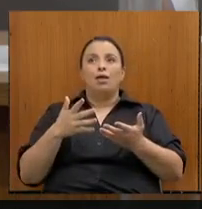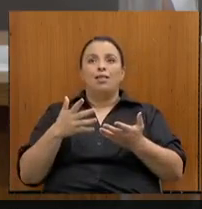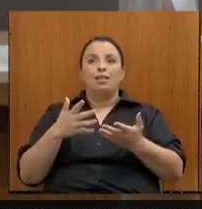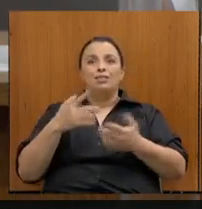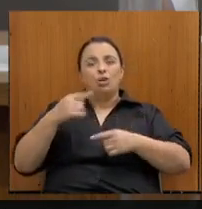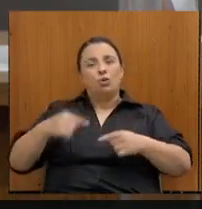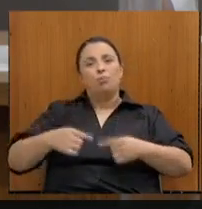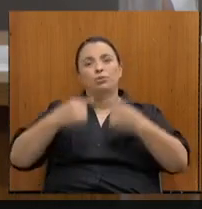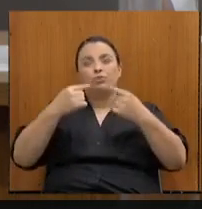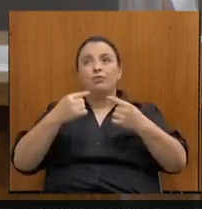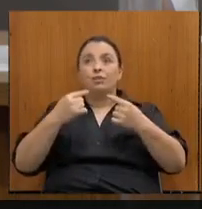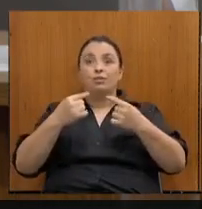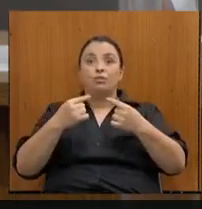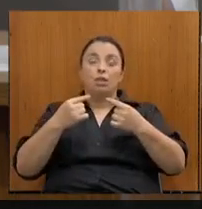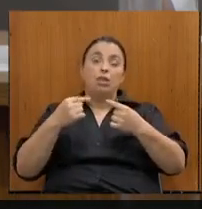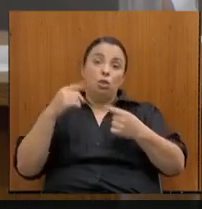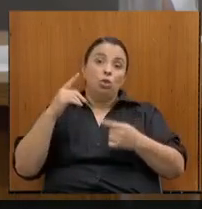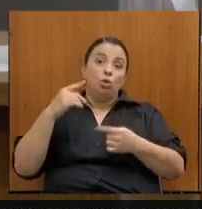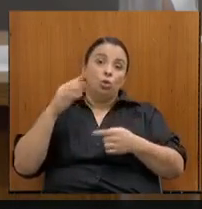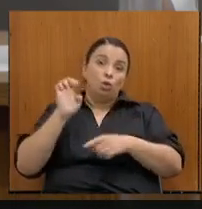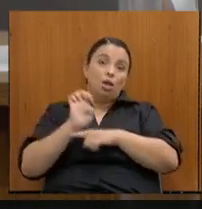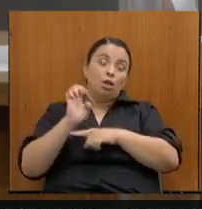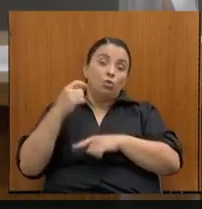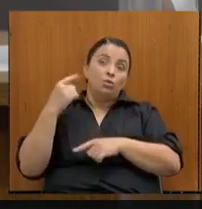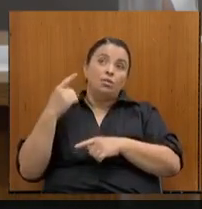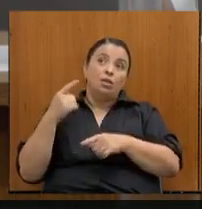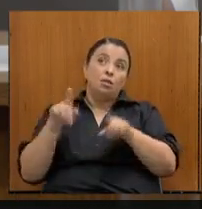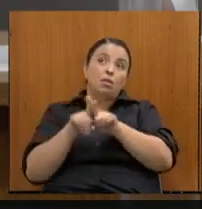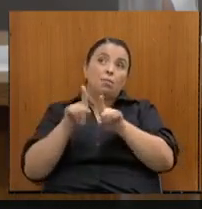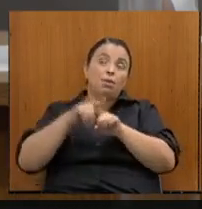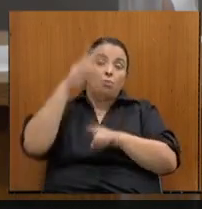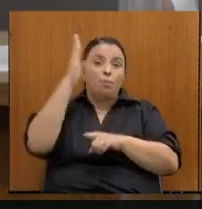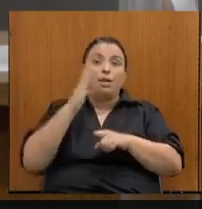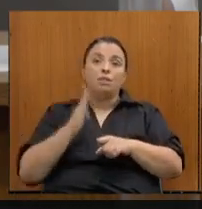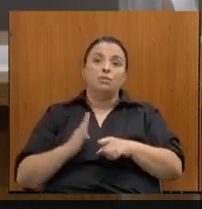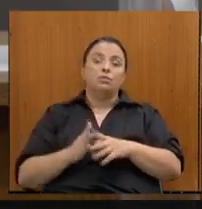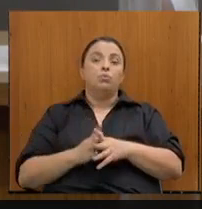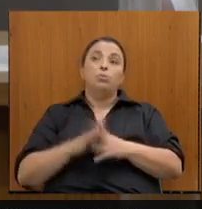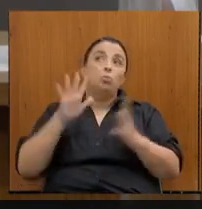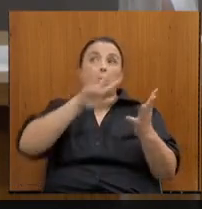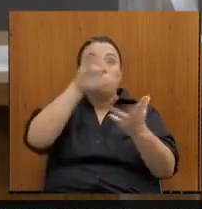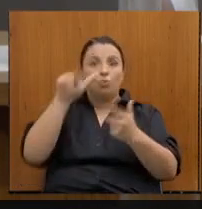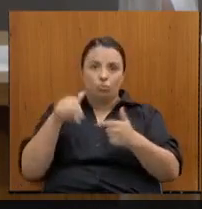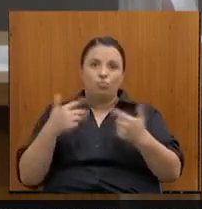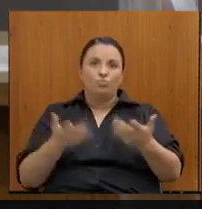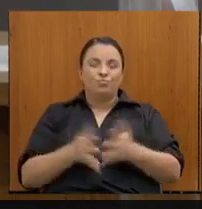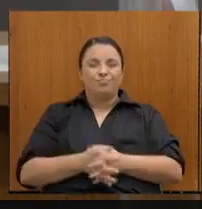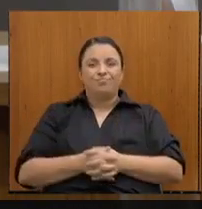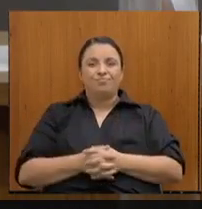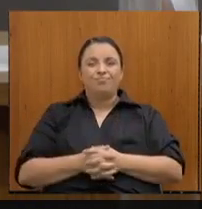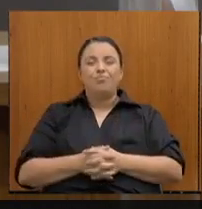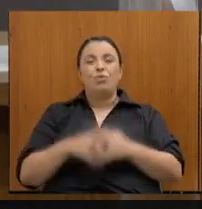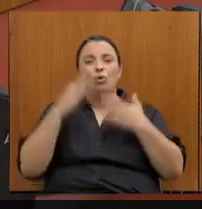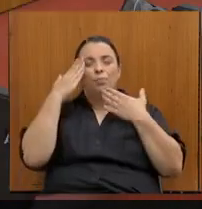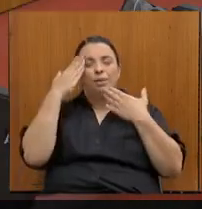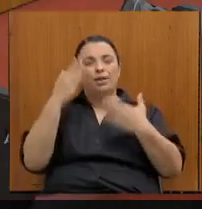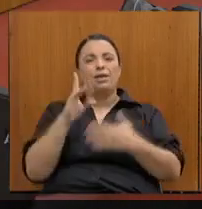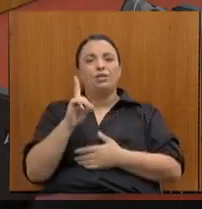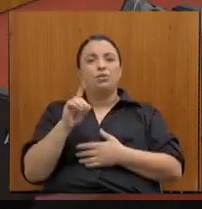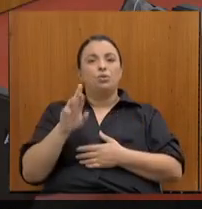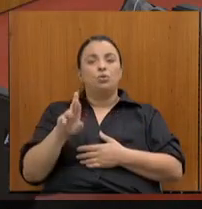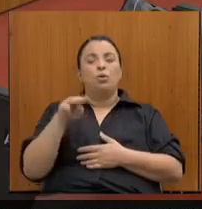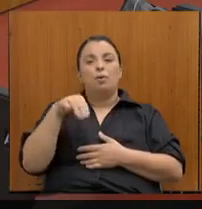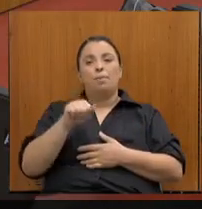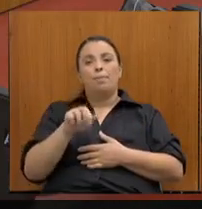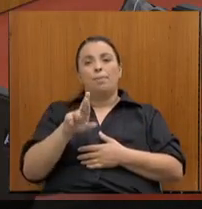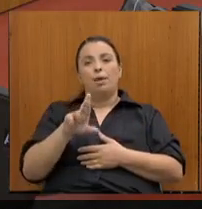era isso que eu tinha para trazer para hoje obrigado obrigado nosso Doutor Marco Aurélio